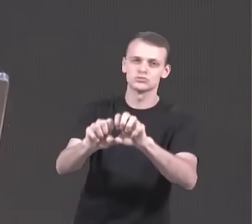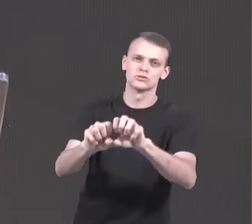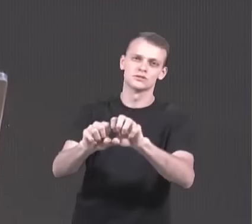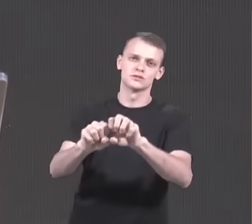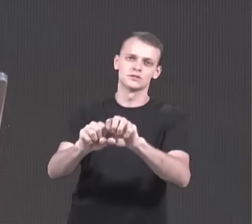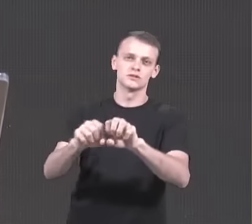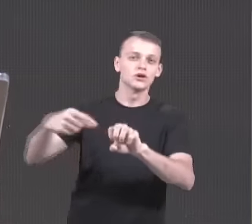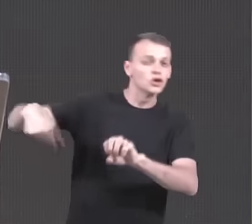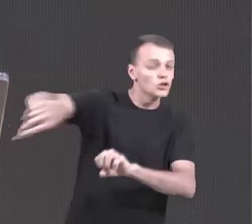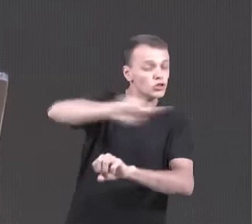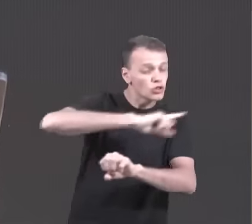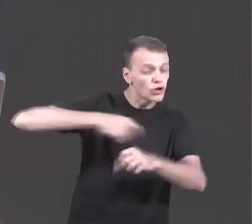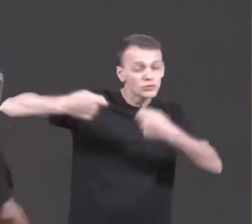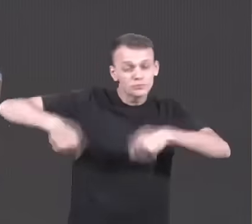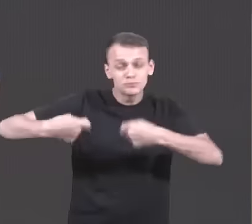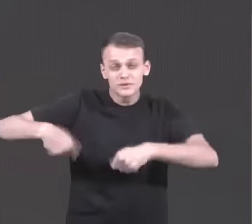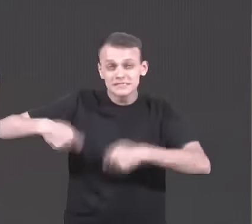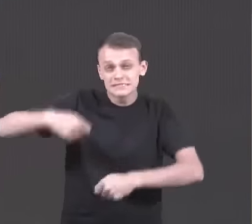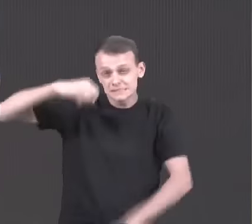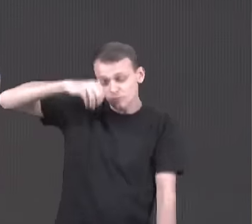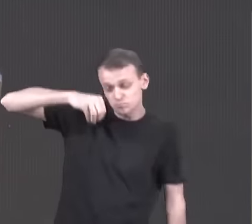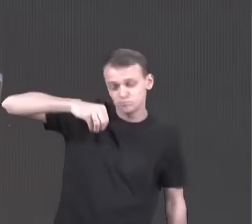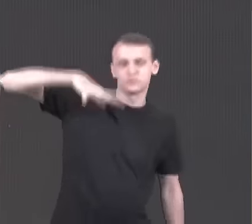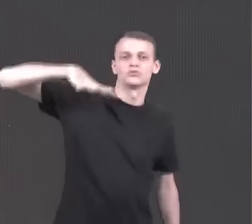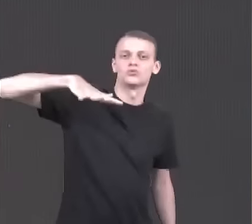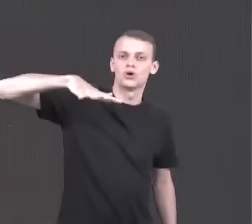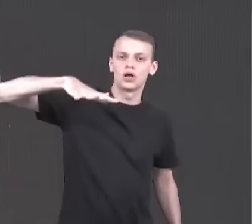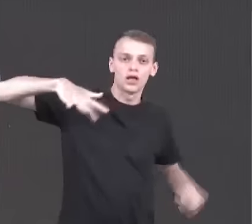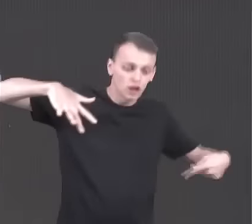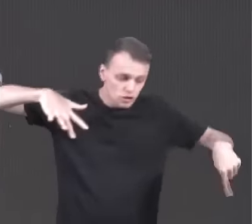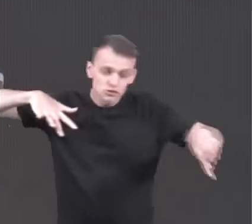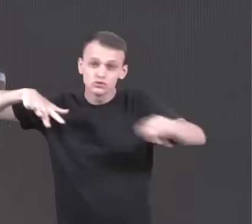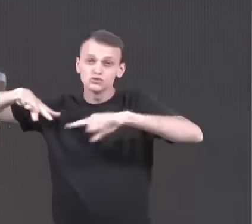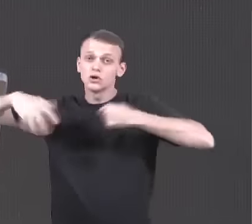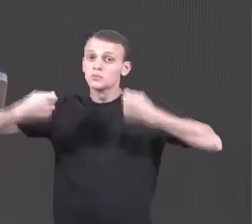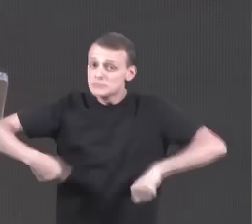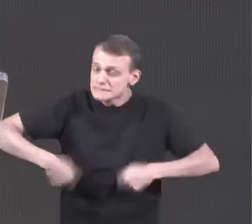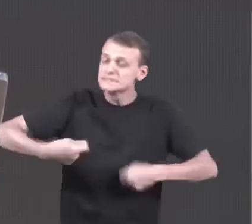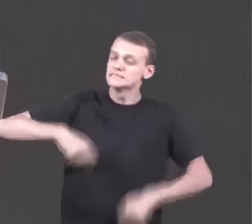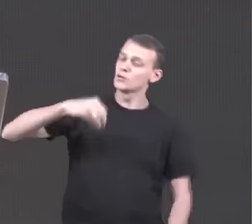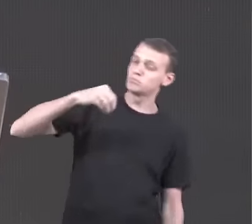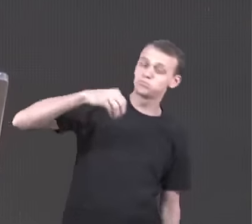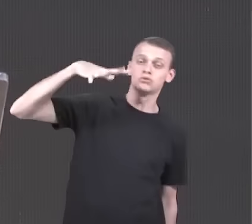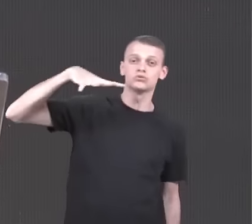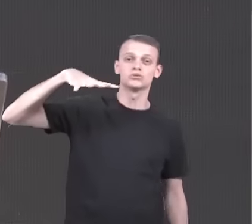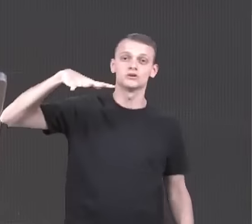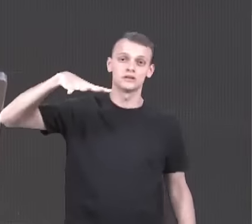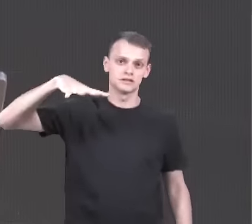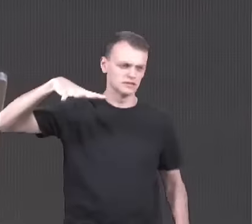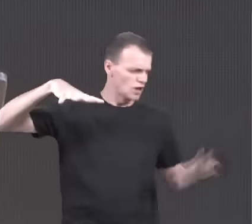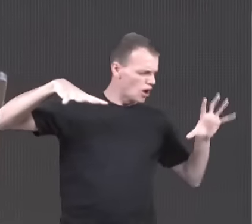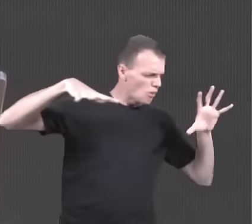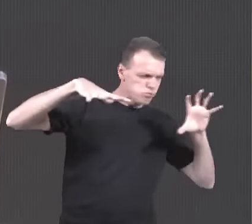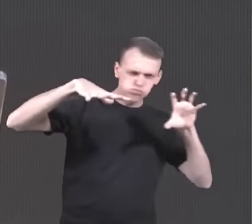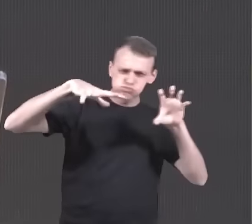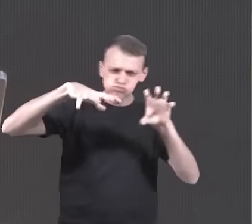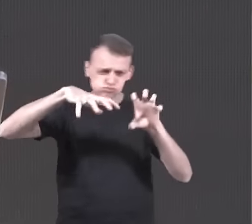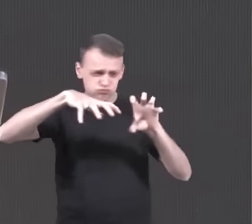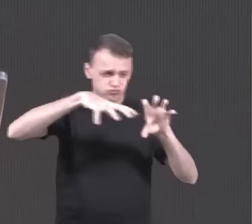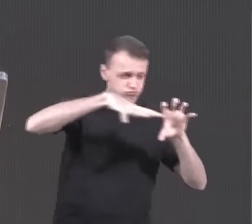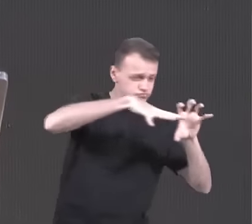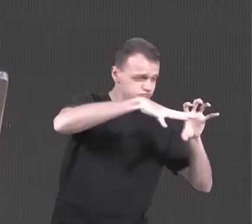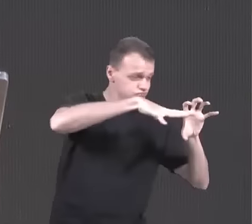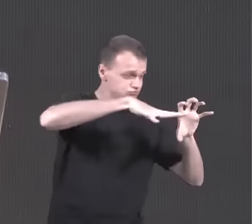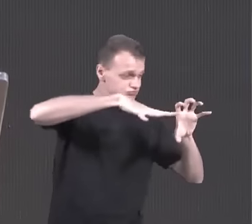As trevas estão crescendo e a luz está crescendo mais rápido. Treva e luz estão colidindo de